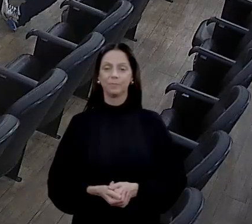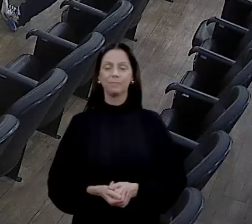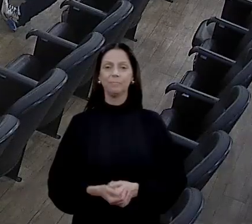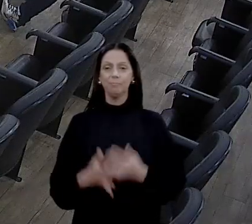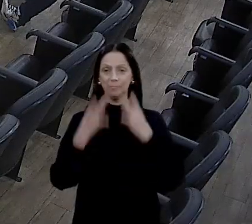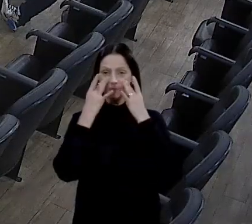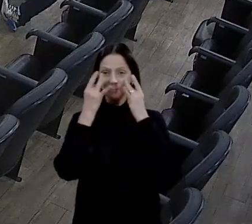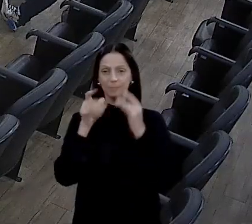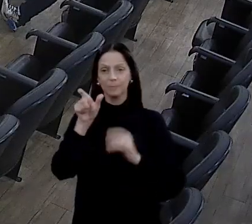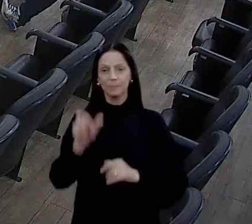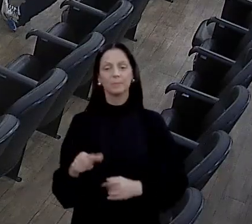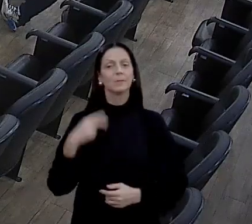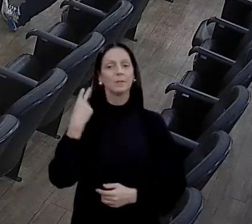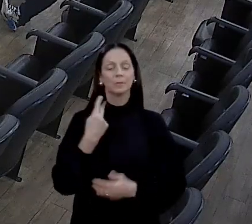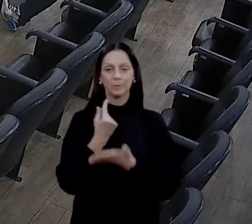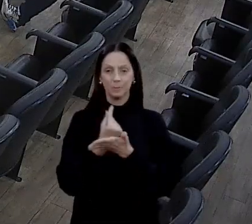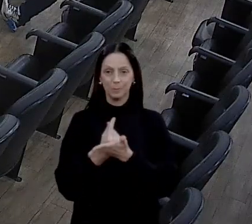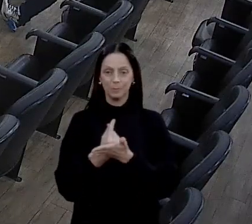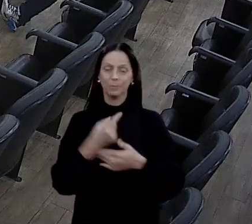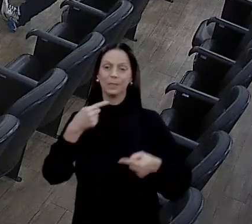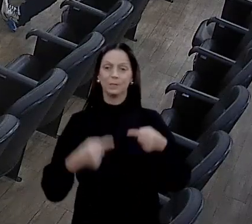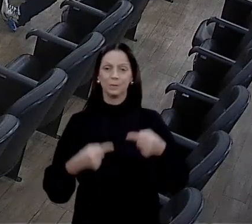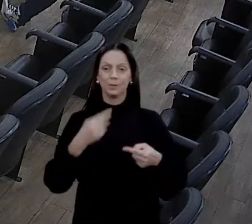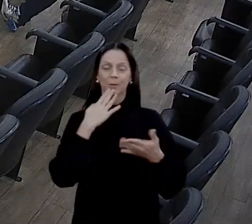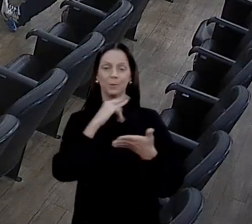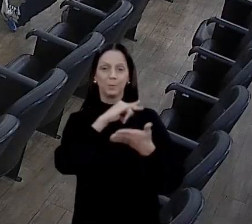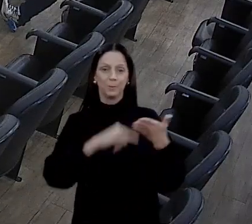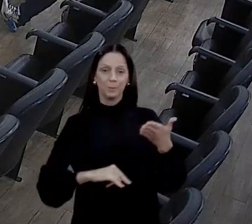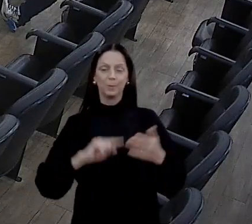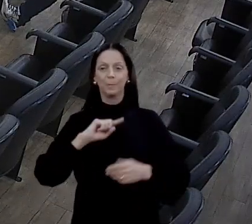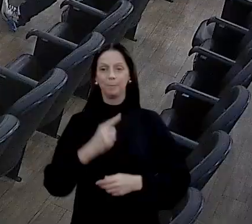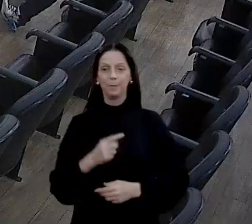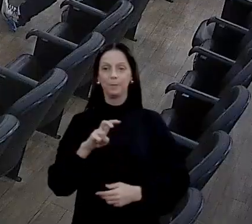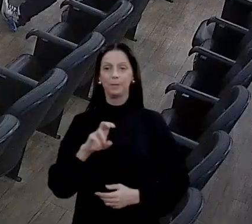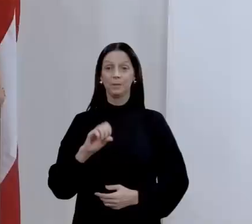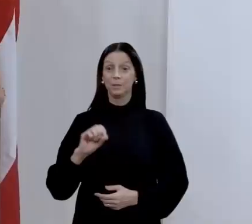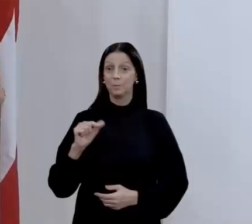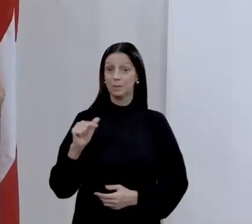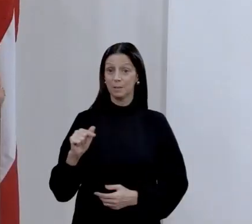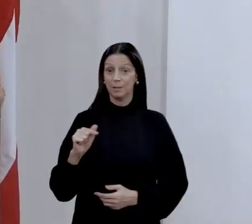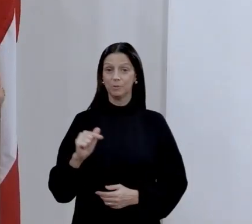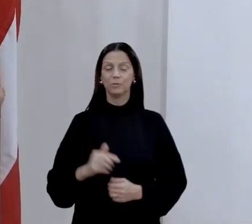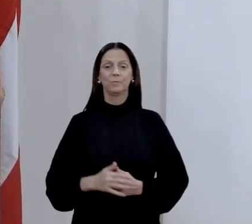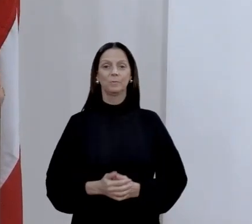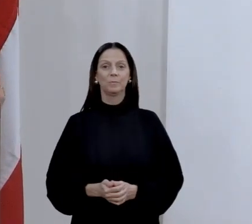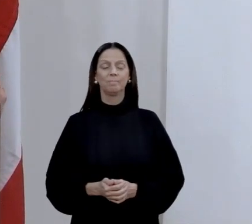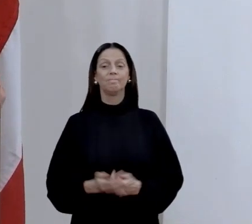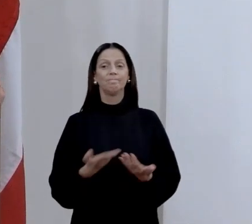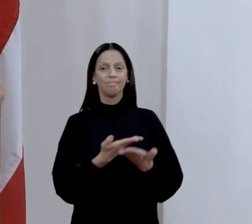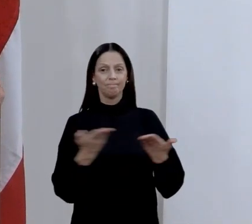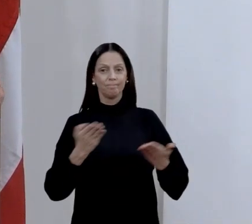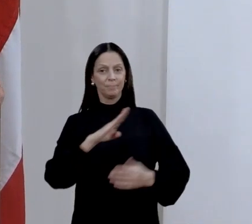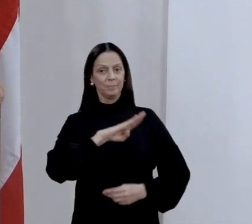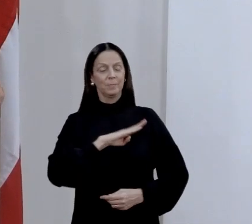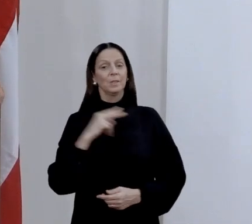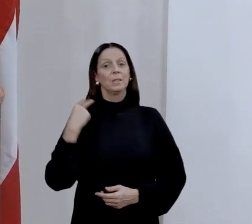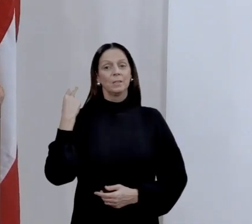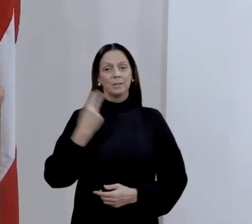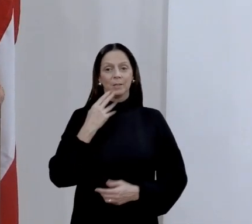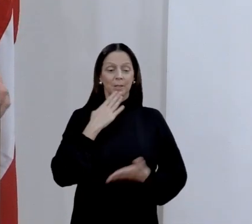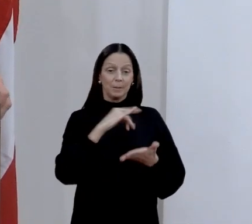Ouço a vereadora Cristiane Loureiro em discussão, requerimento 1507. Colegas vereadores,